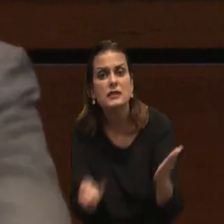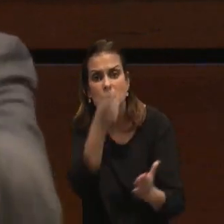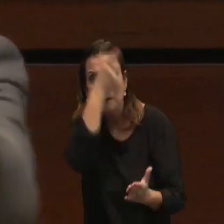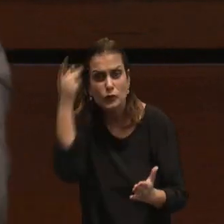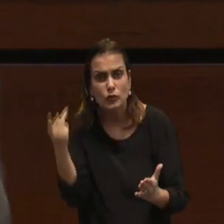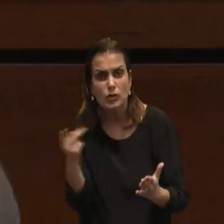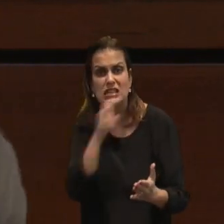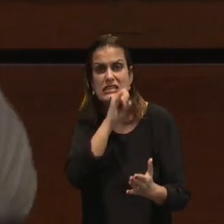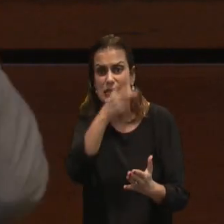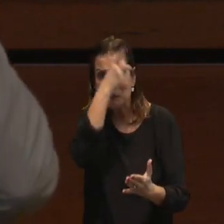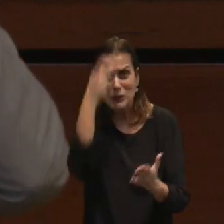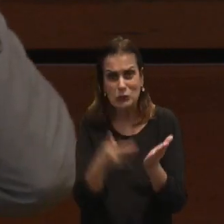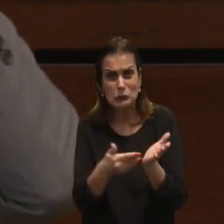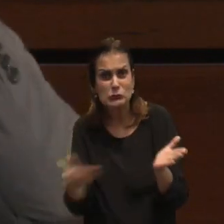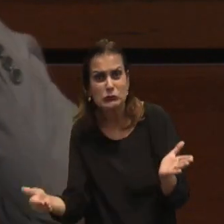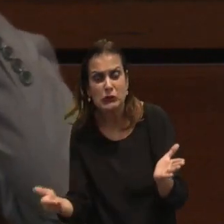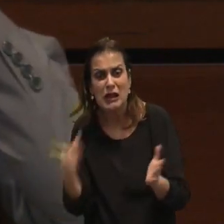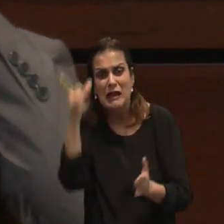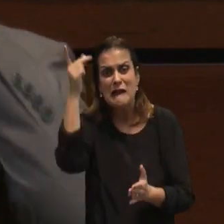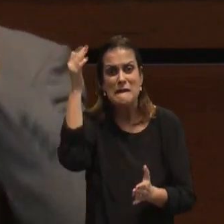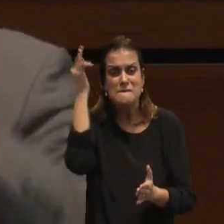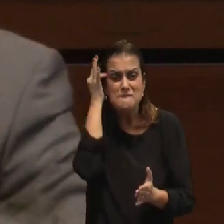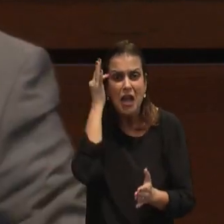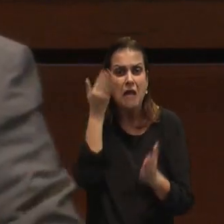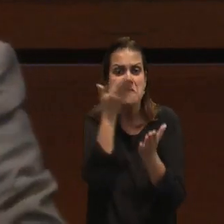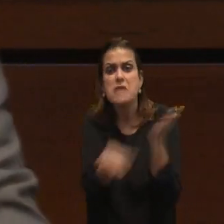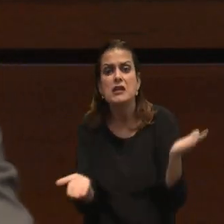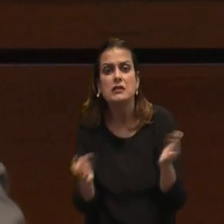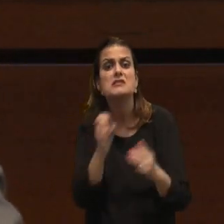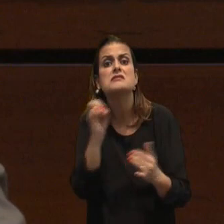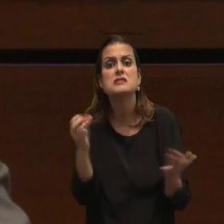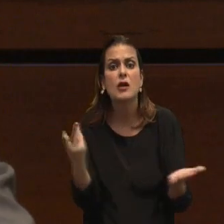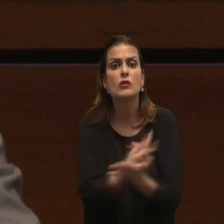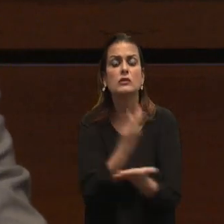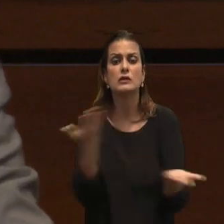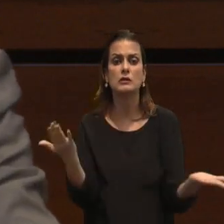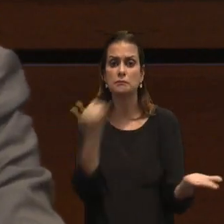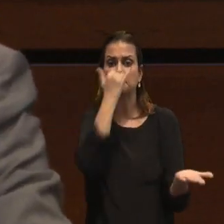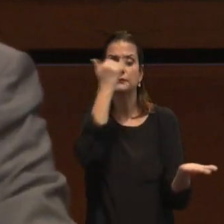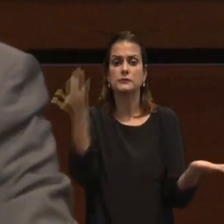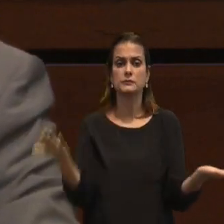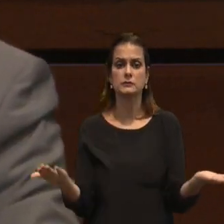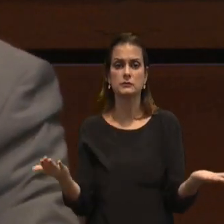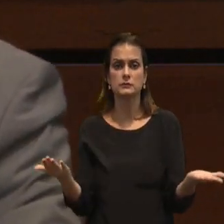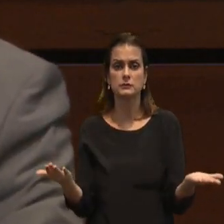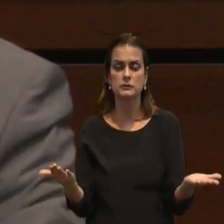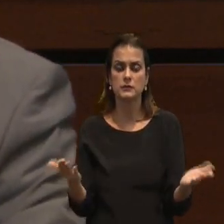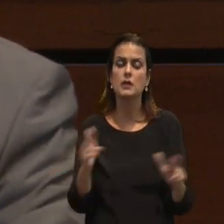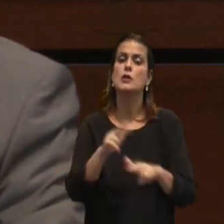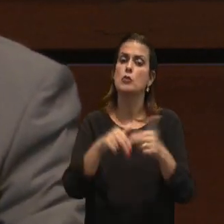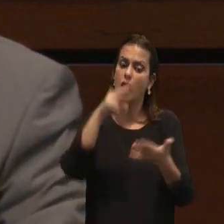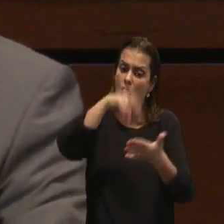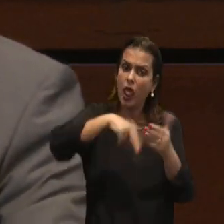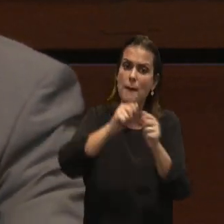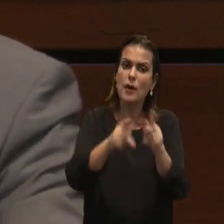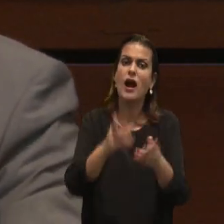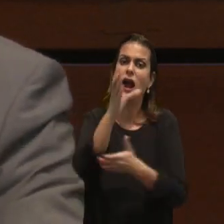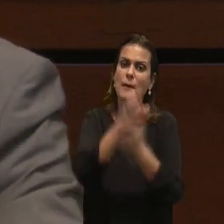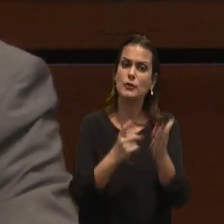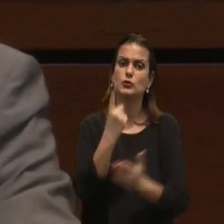E se pessoas perderem a sua fé? E é por isso que eu li aqui esse texto de Apocalipse no capítulo de número